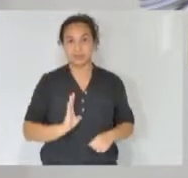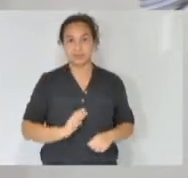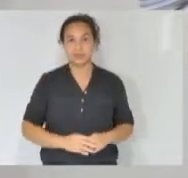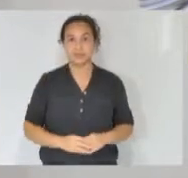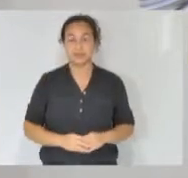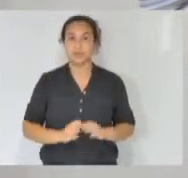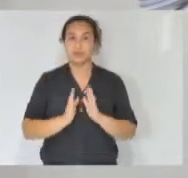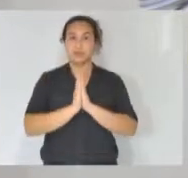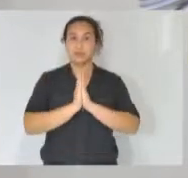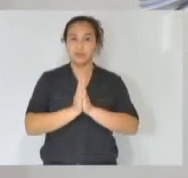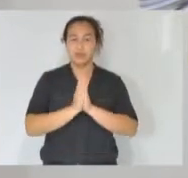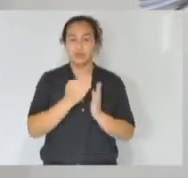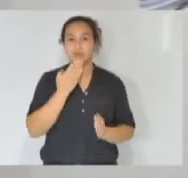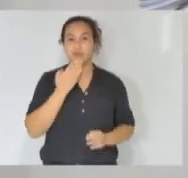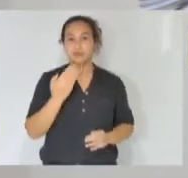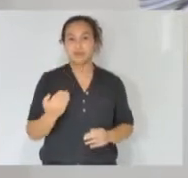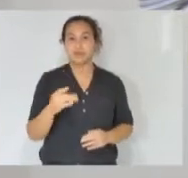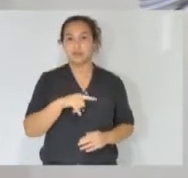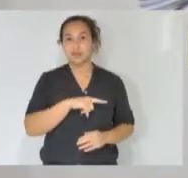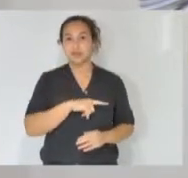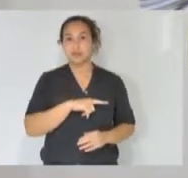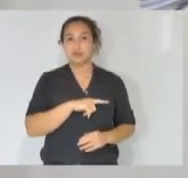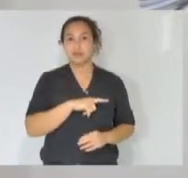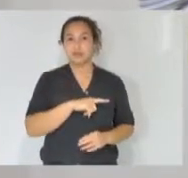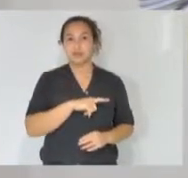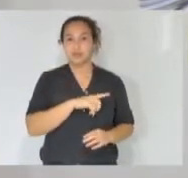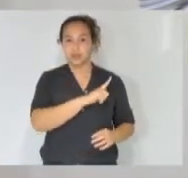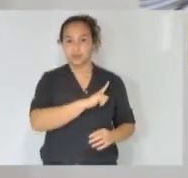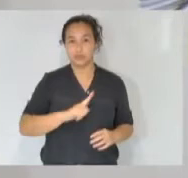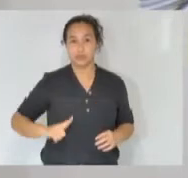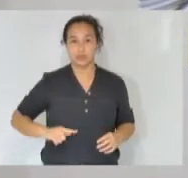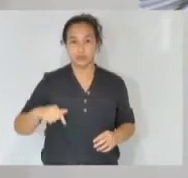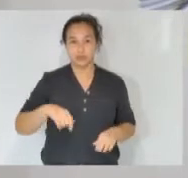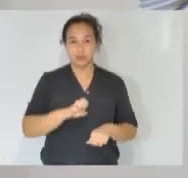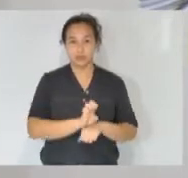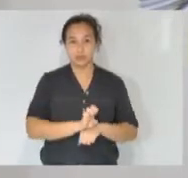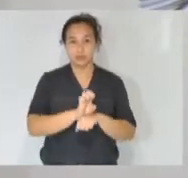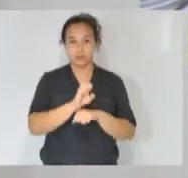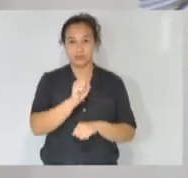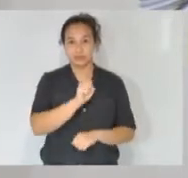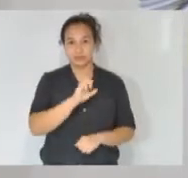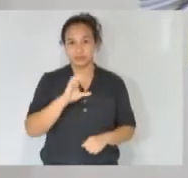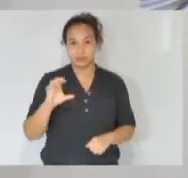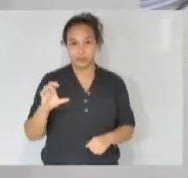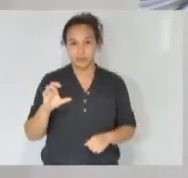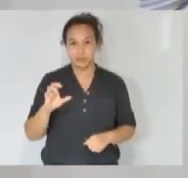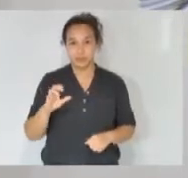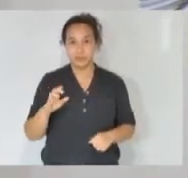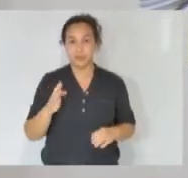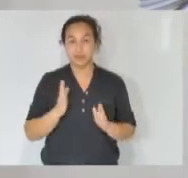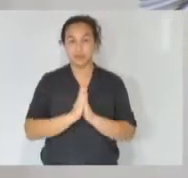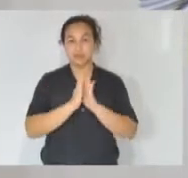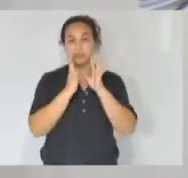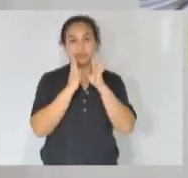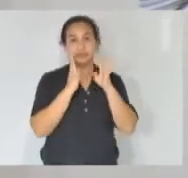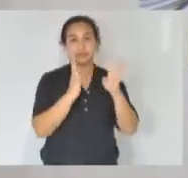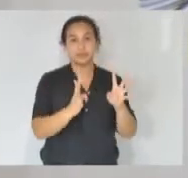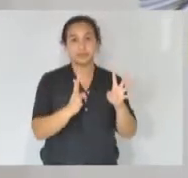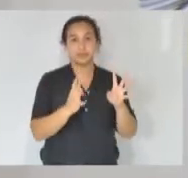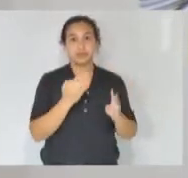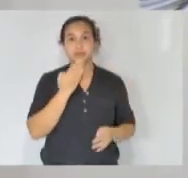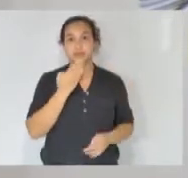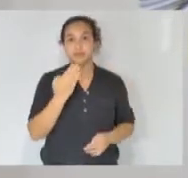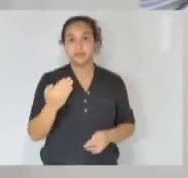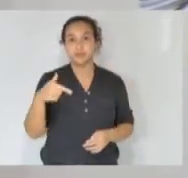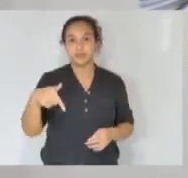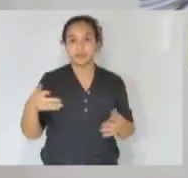apelo também para que o governo do estado se sensibilize dessa demanda que agora não é